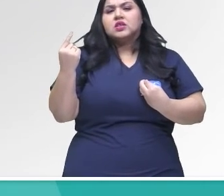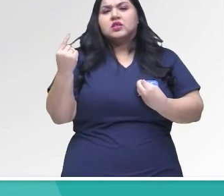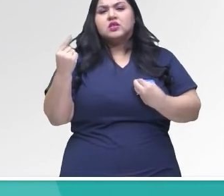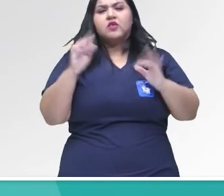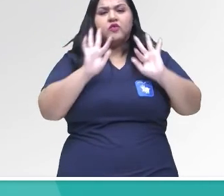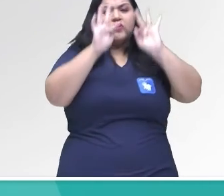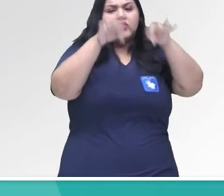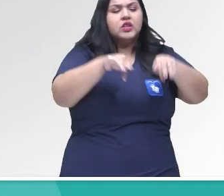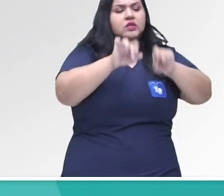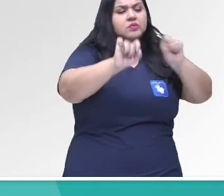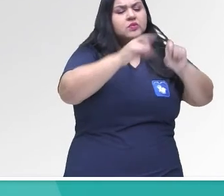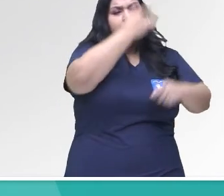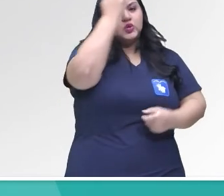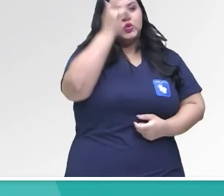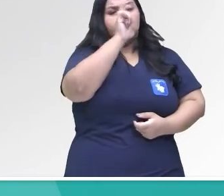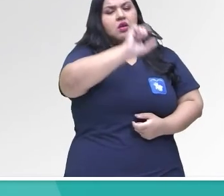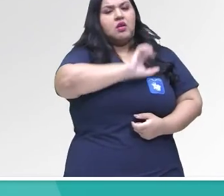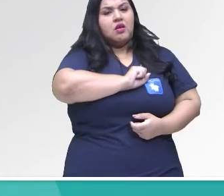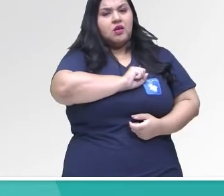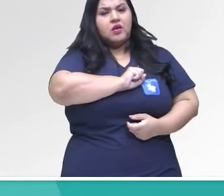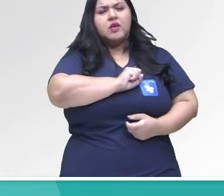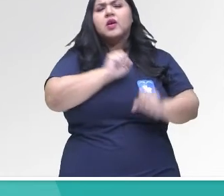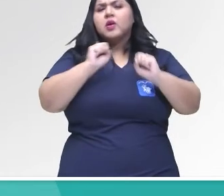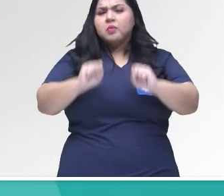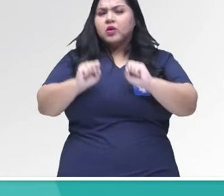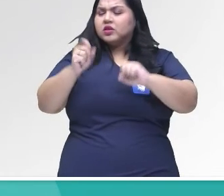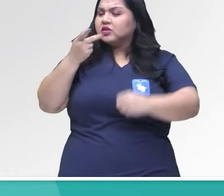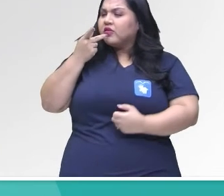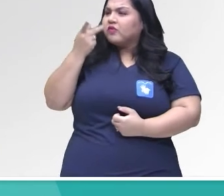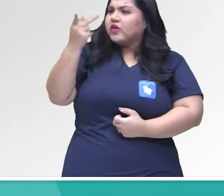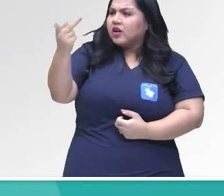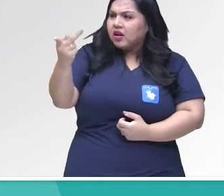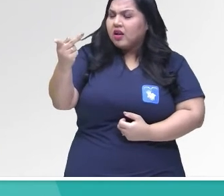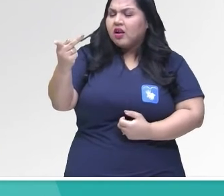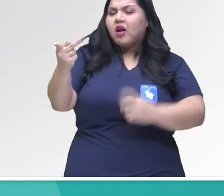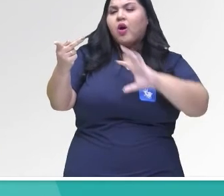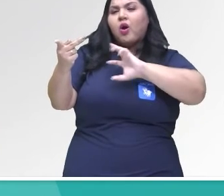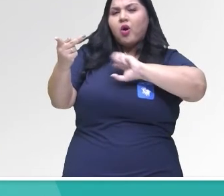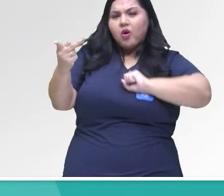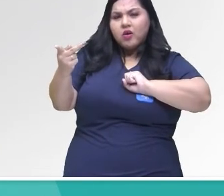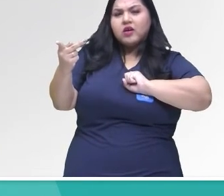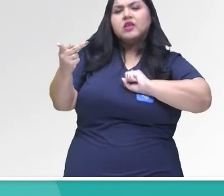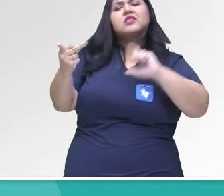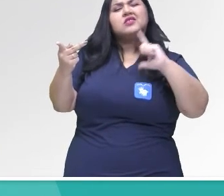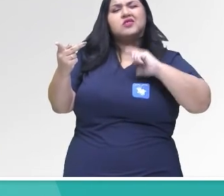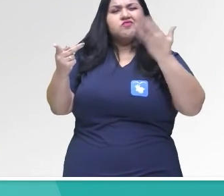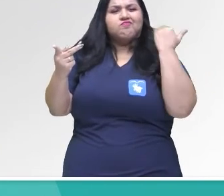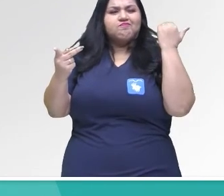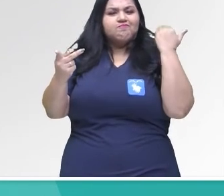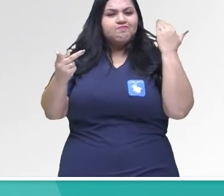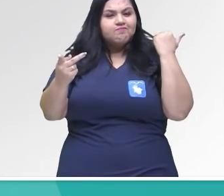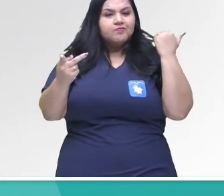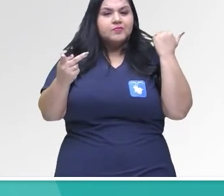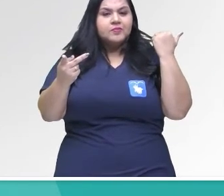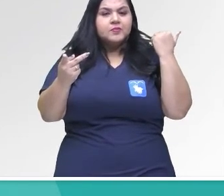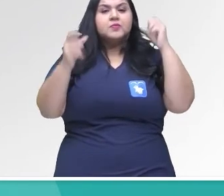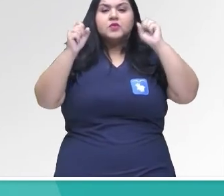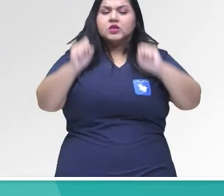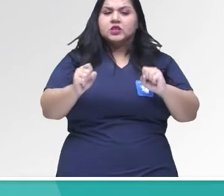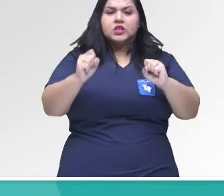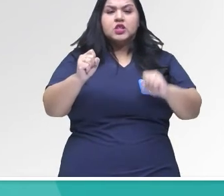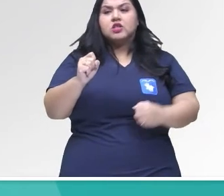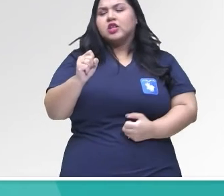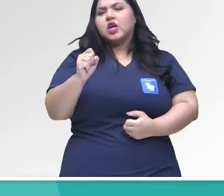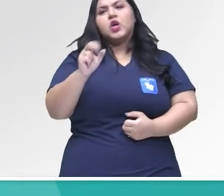ama, eu possa lhe dizer do amor que tive, que não